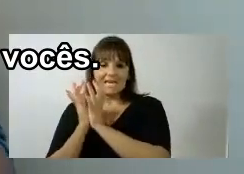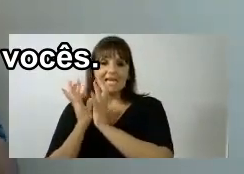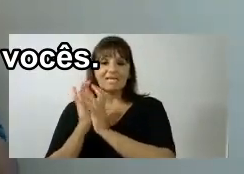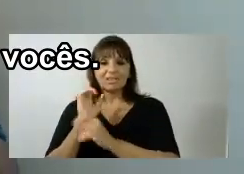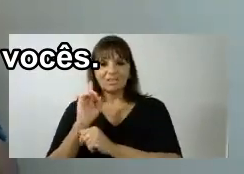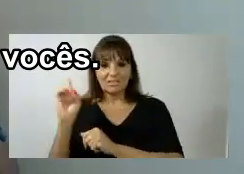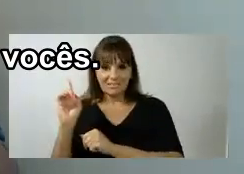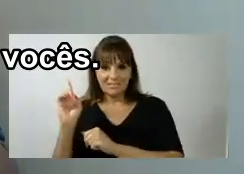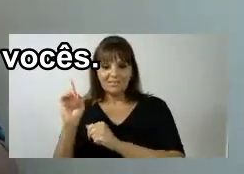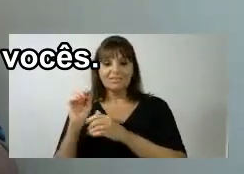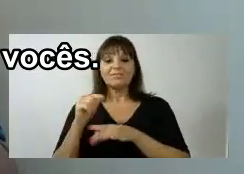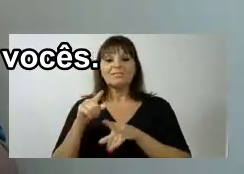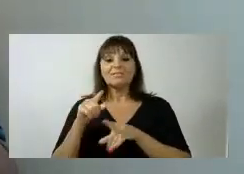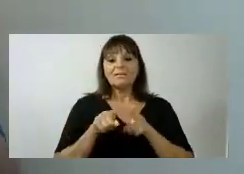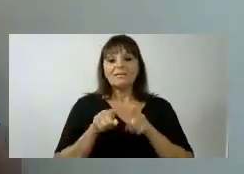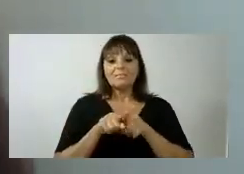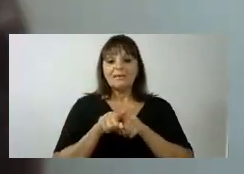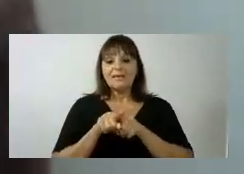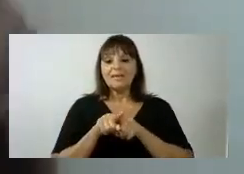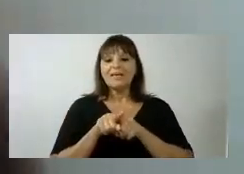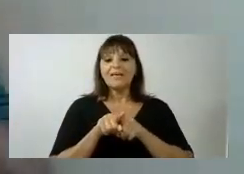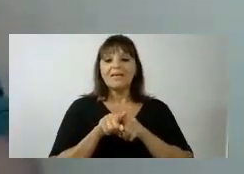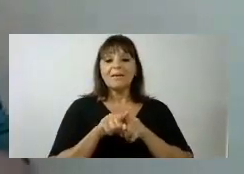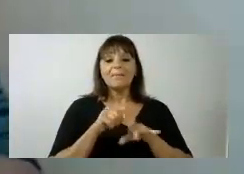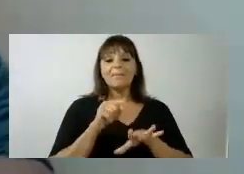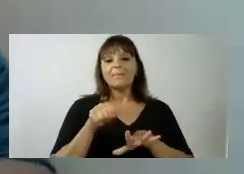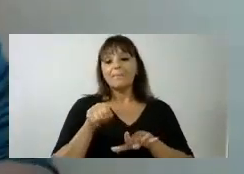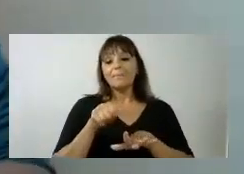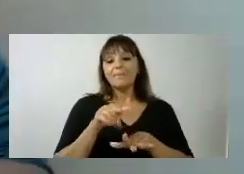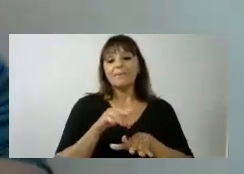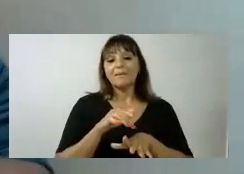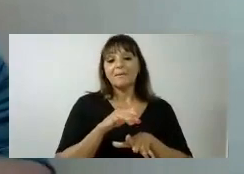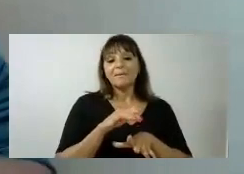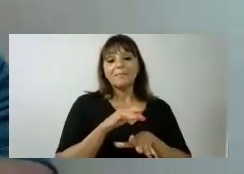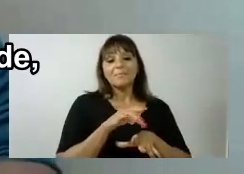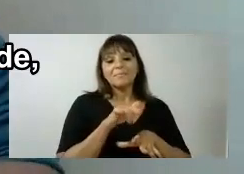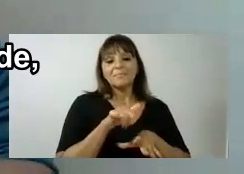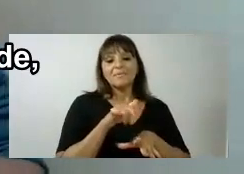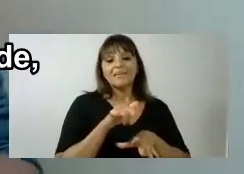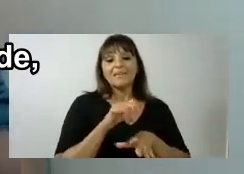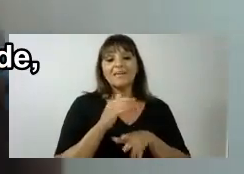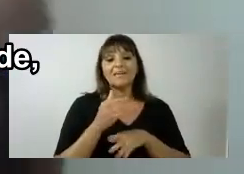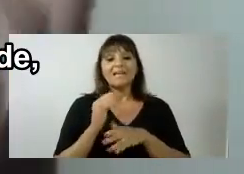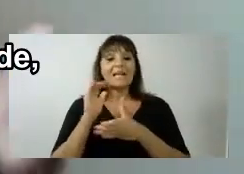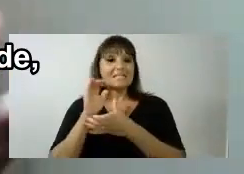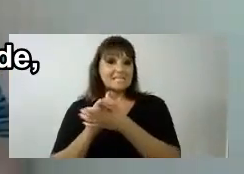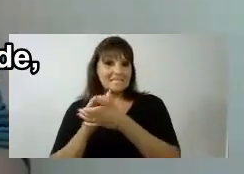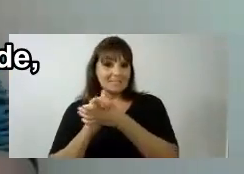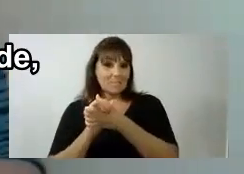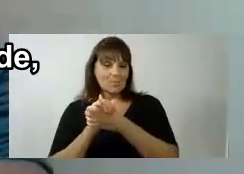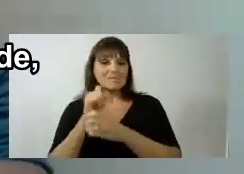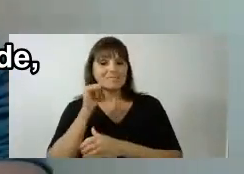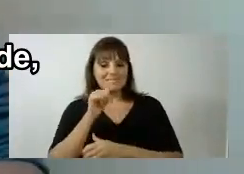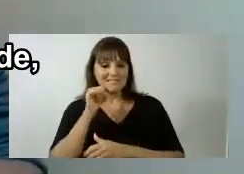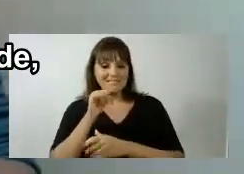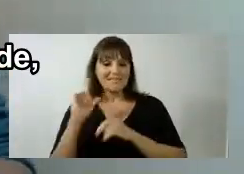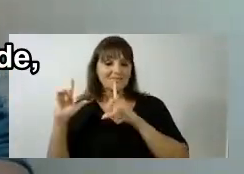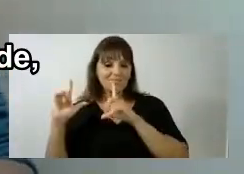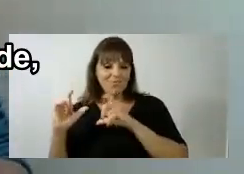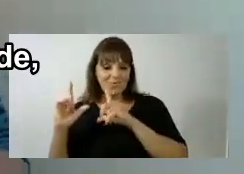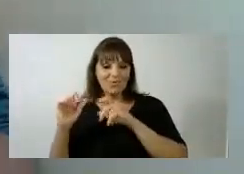aqui novamente com vocês. Caso saia algum barulho a mais aqui no fone, sabe que está tendo uma chuva bem forte aqui na